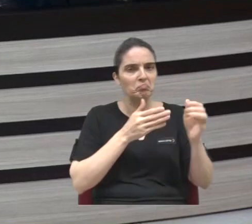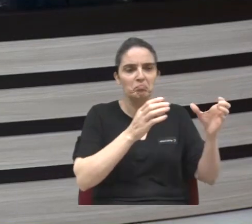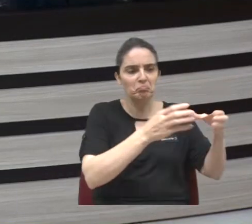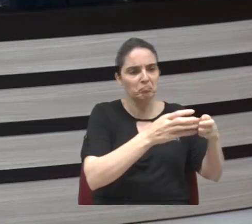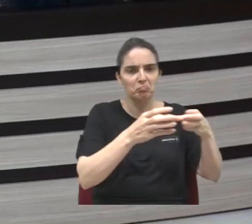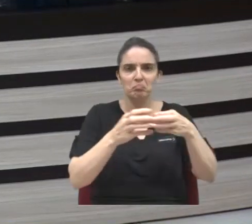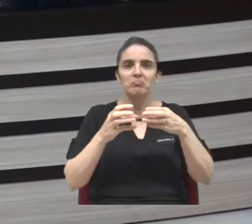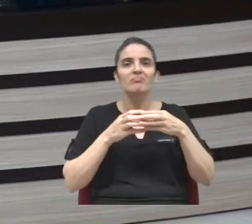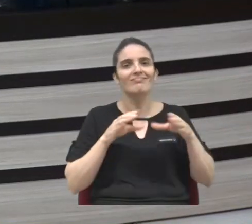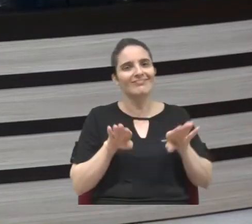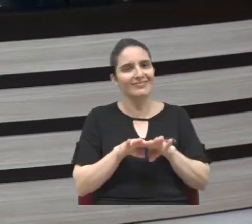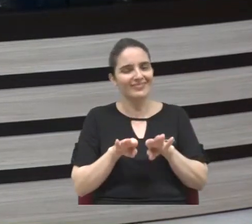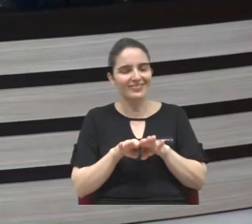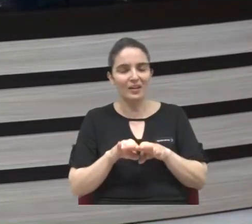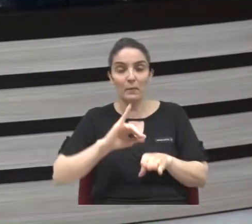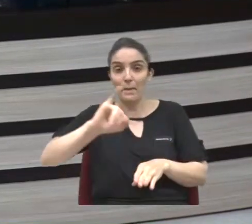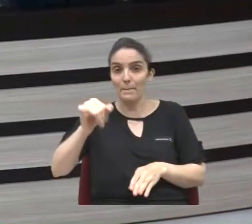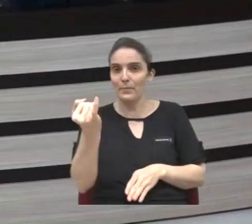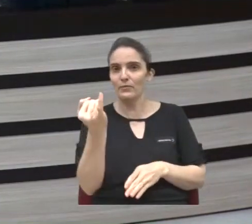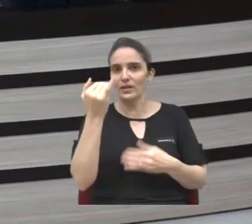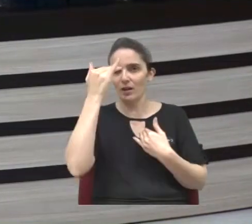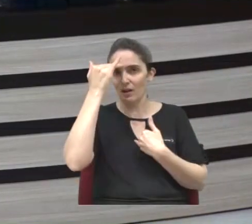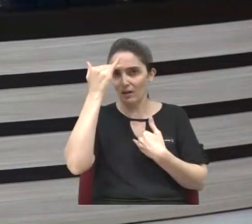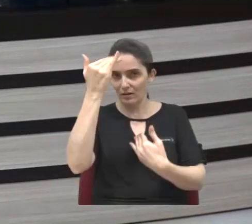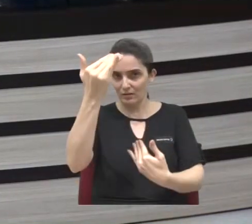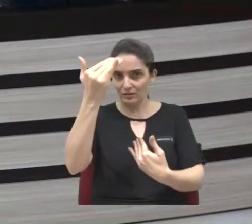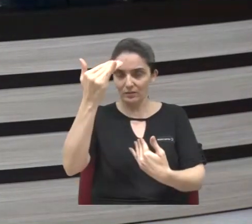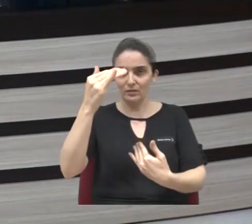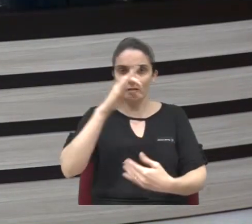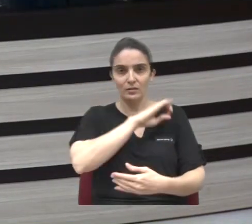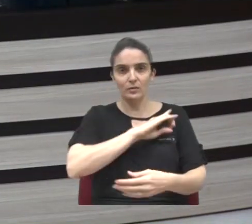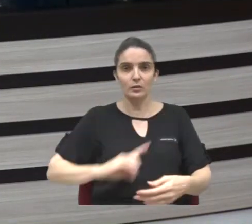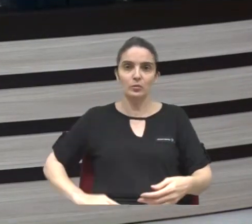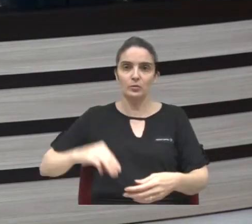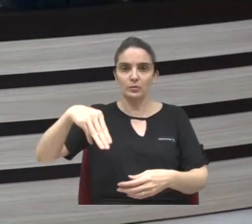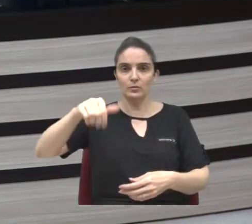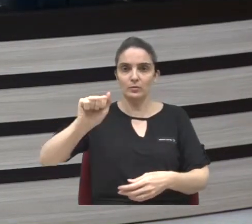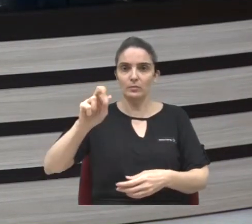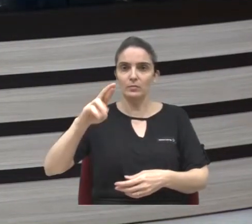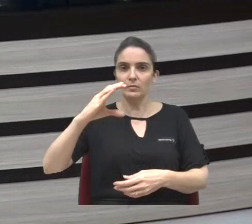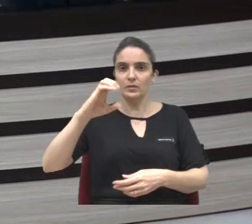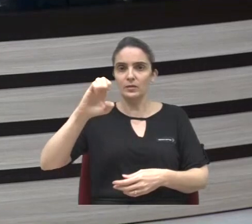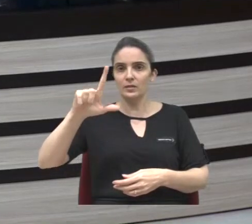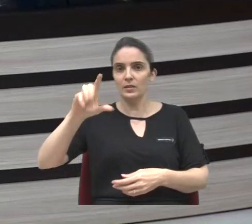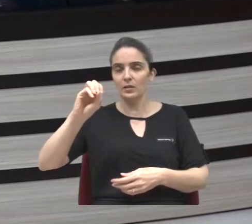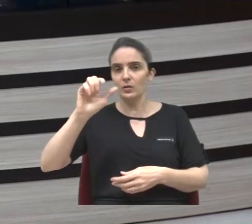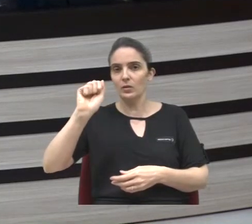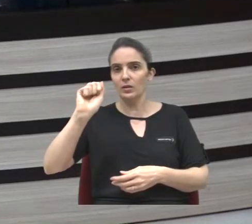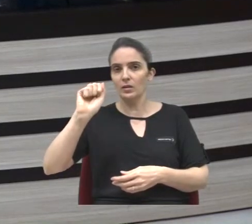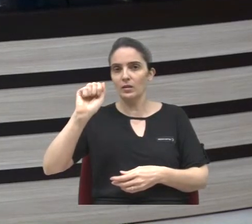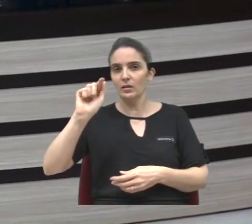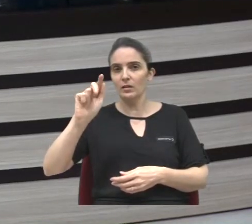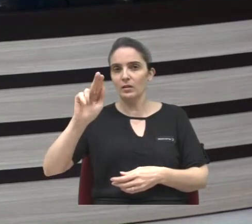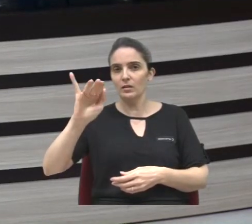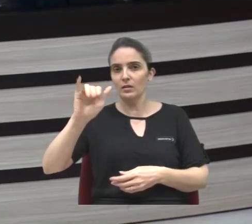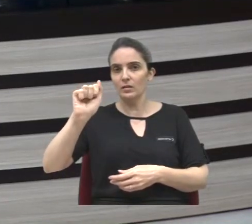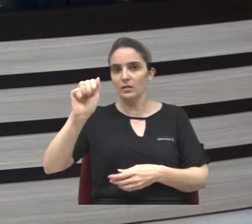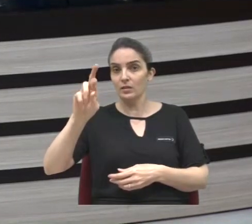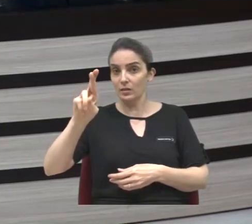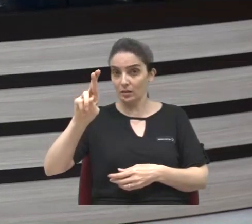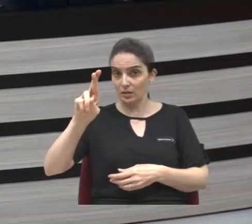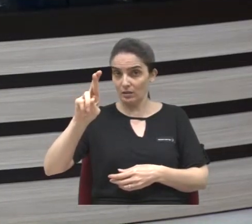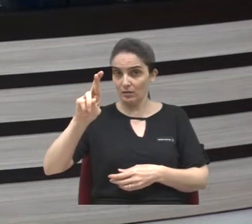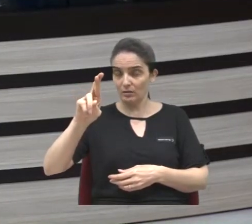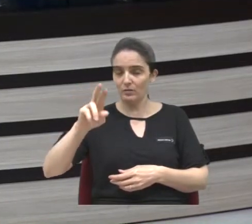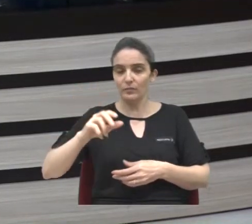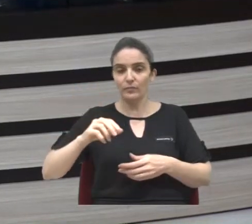aproveitar, fazer um agradecimento ao deputado Marcelo Aguiar, que na época mandou 2 ambulâncias para a cidade. Um